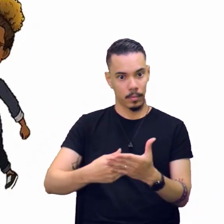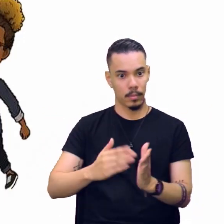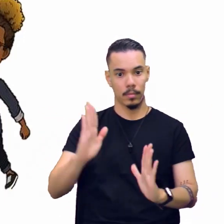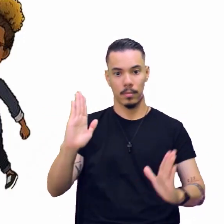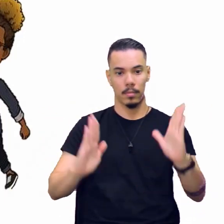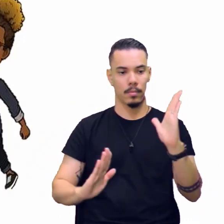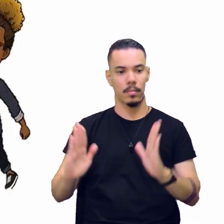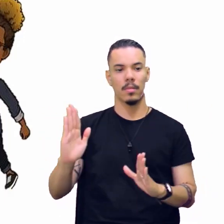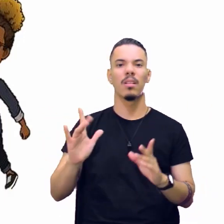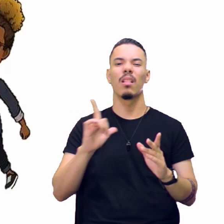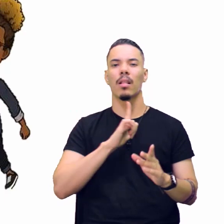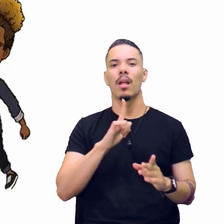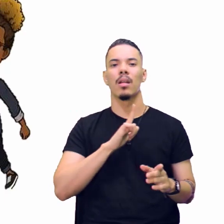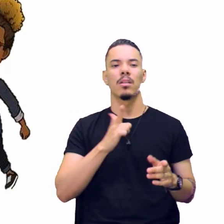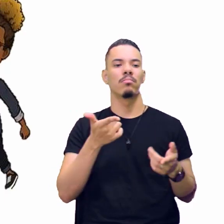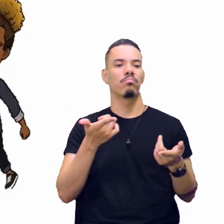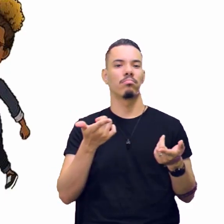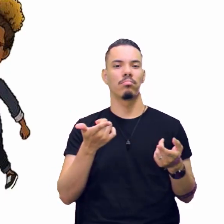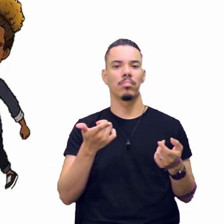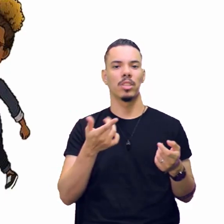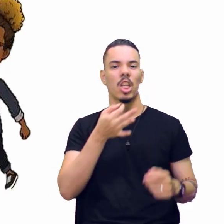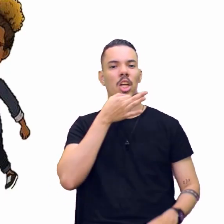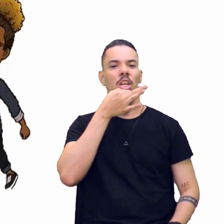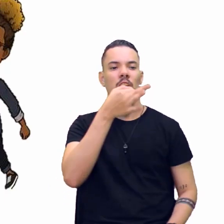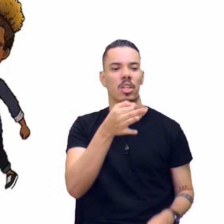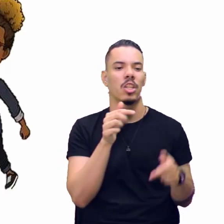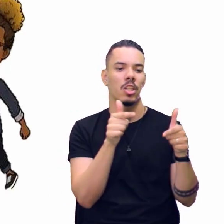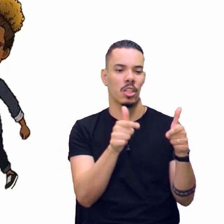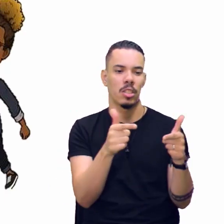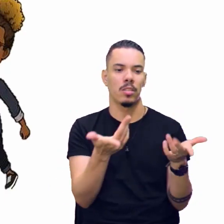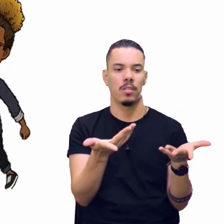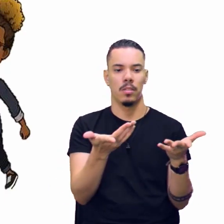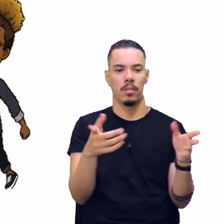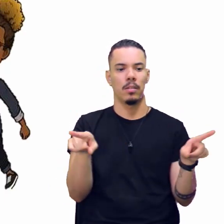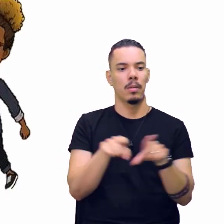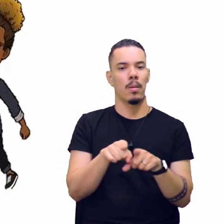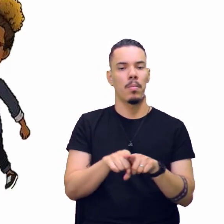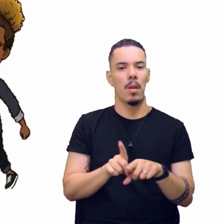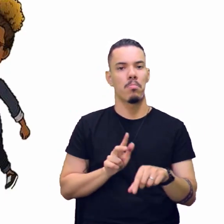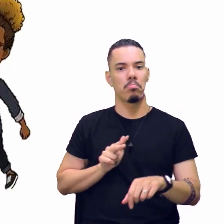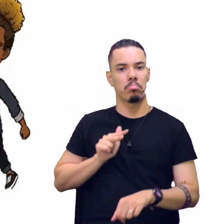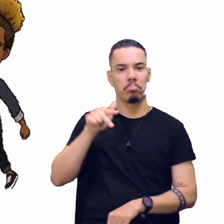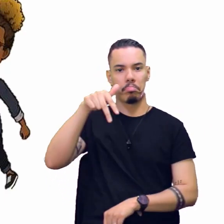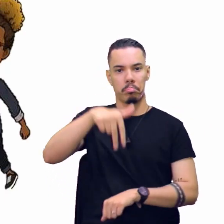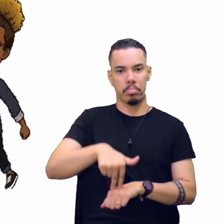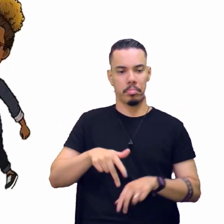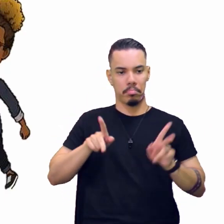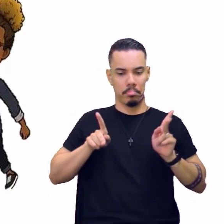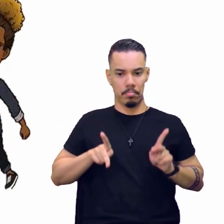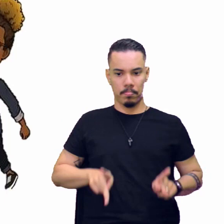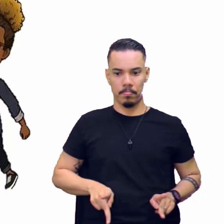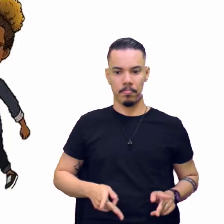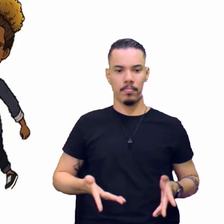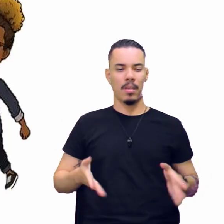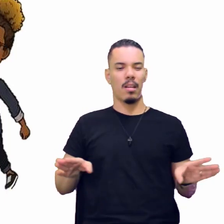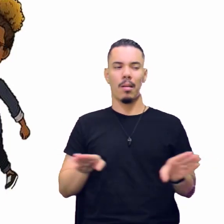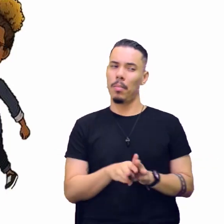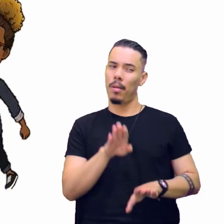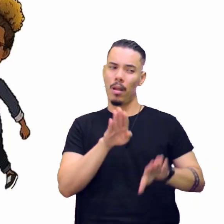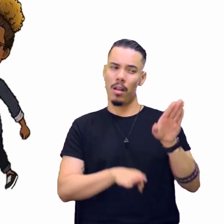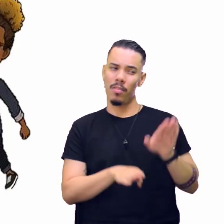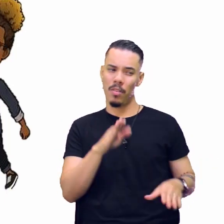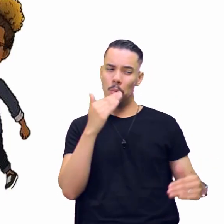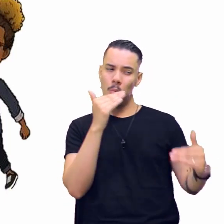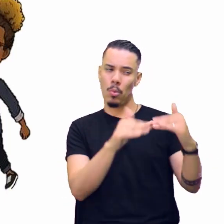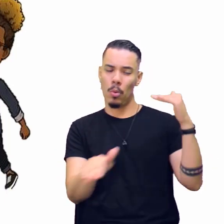fazem críticas, posicionam-se, refutam o ponto de vista contrário com